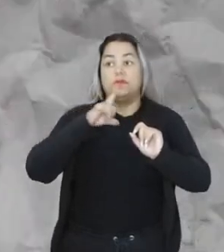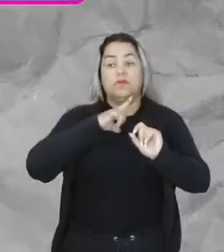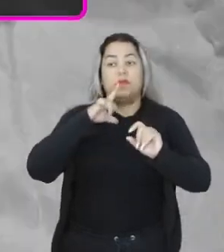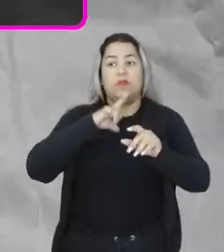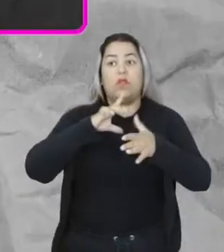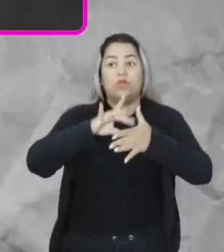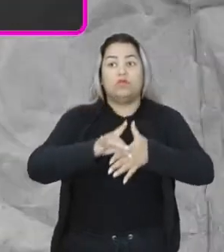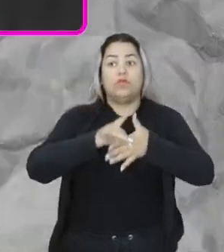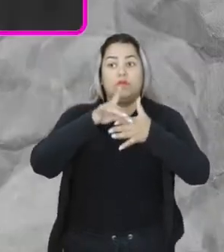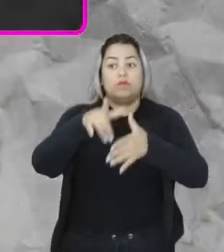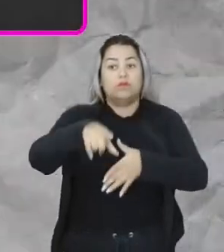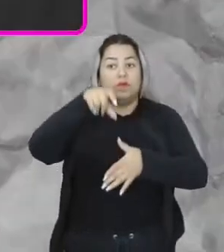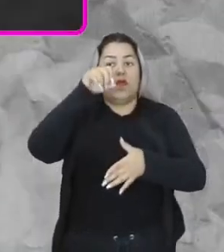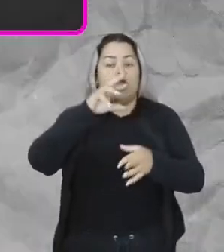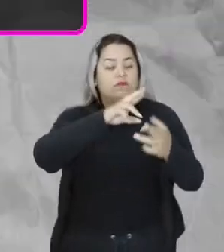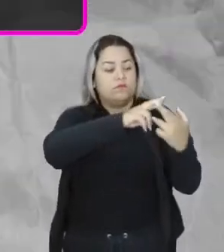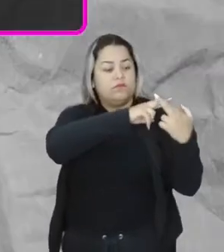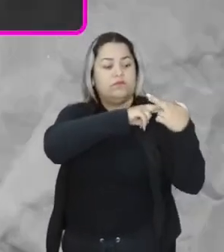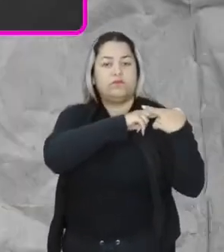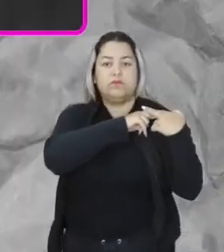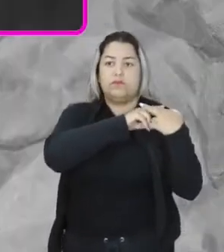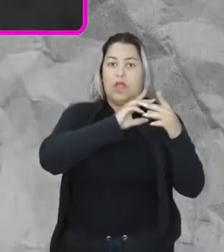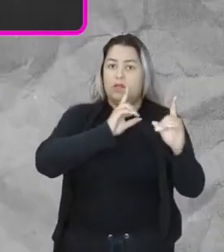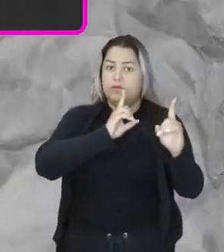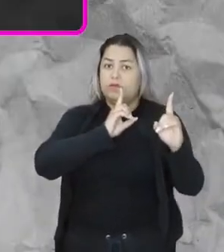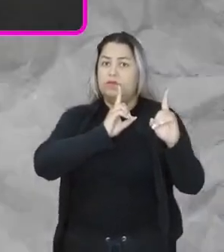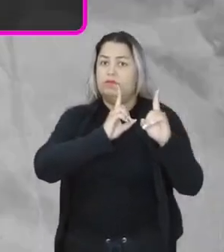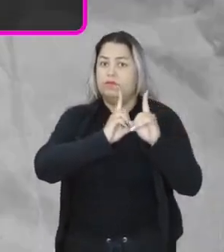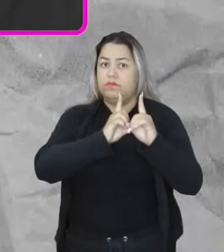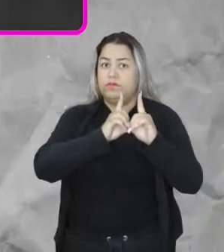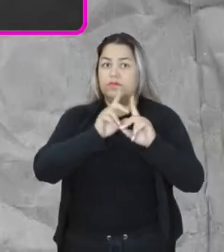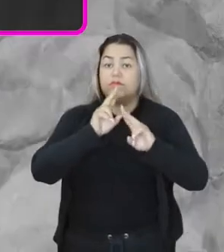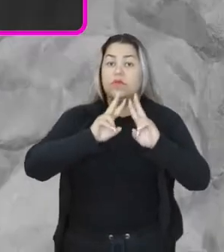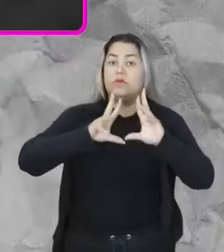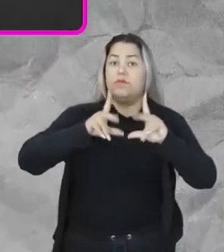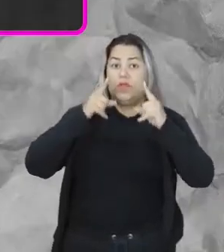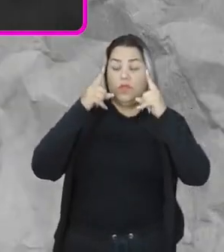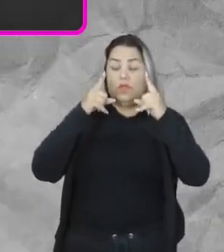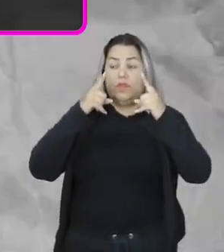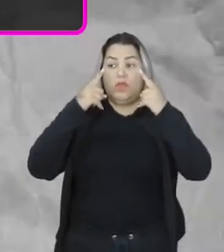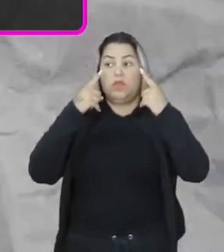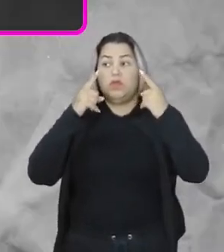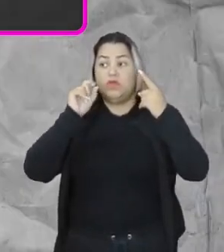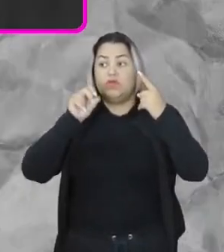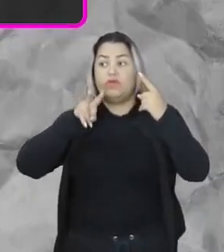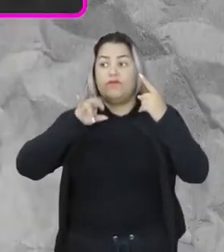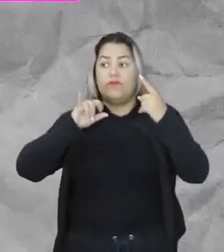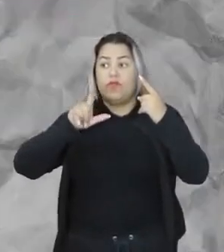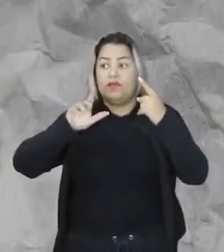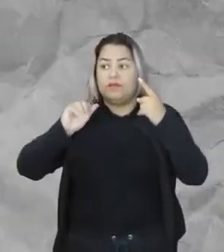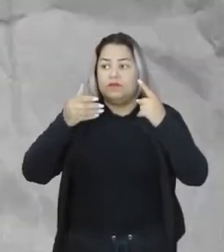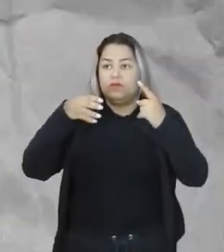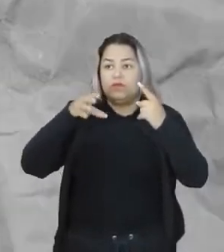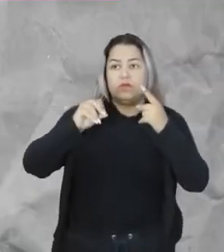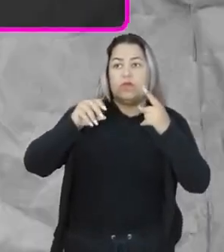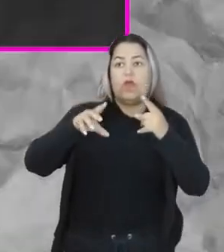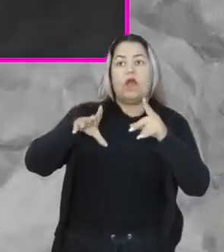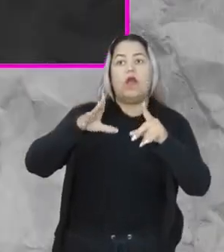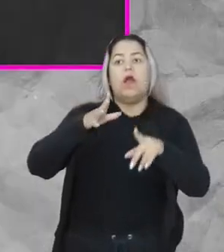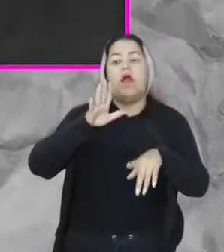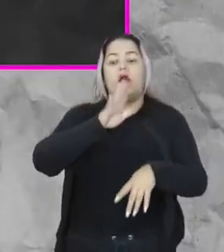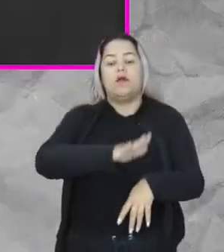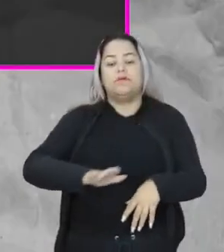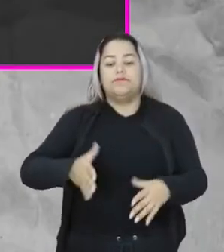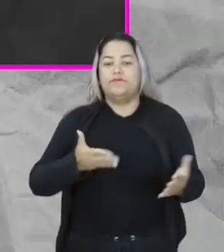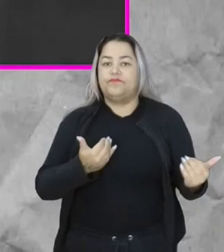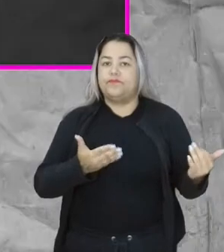a responsabilidade de realizar atendimentos e acompanhar casos de violação de direitos de crianças e adolescentes, encaminhar